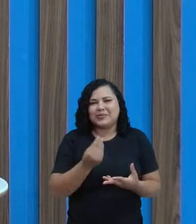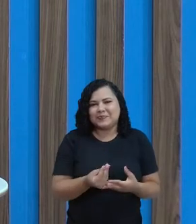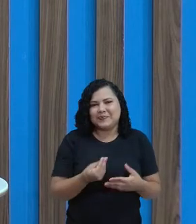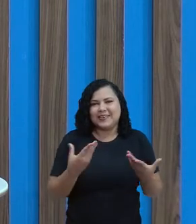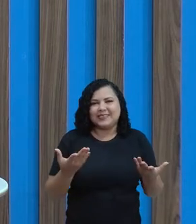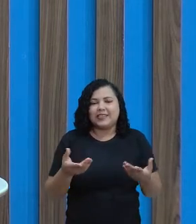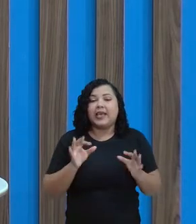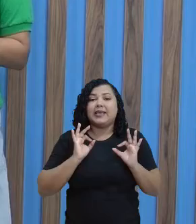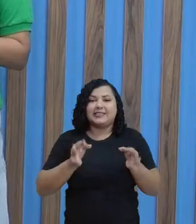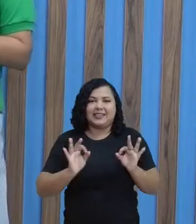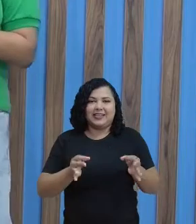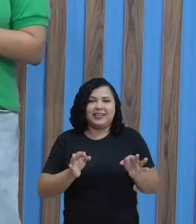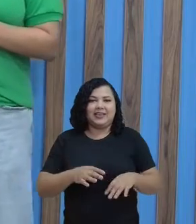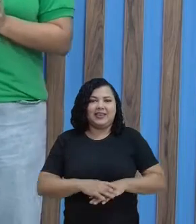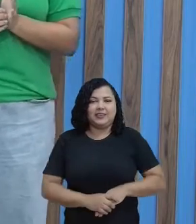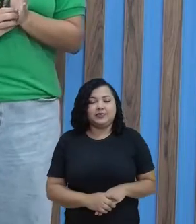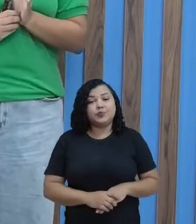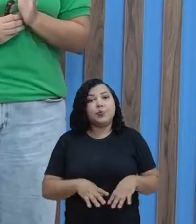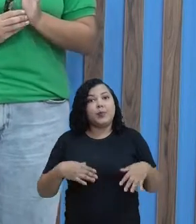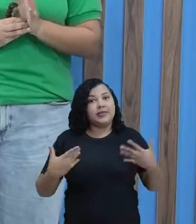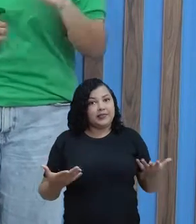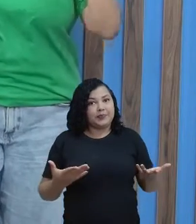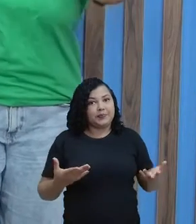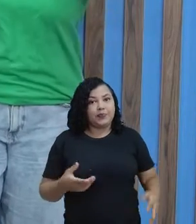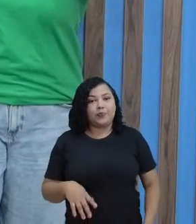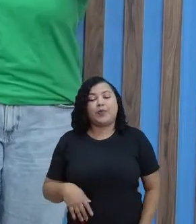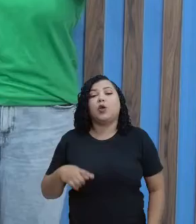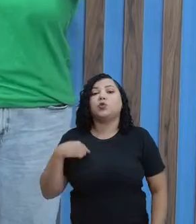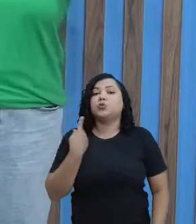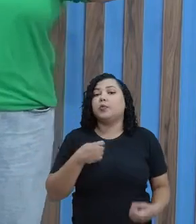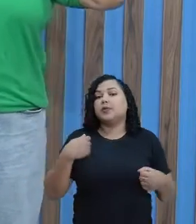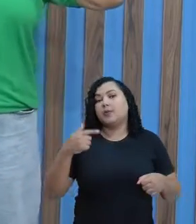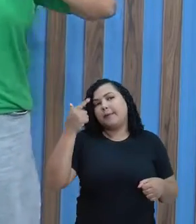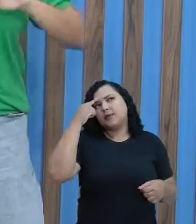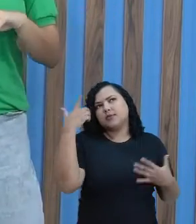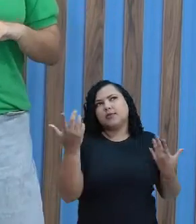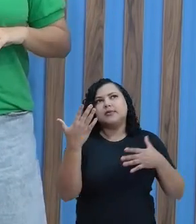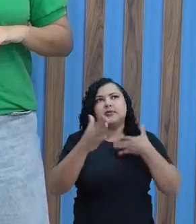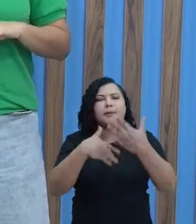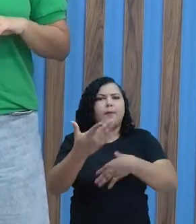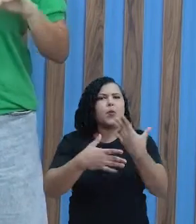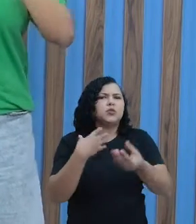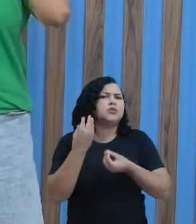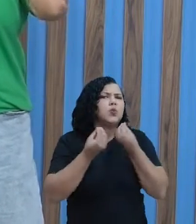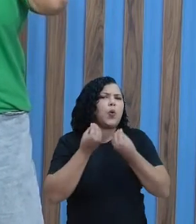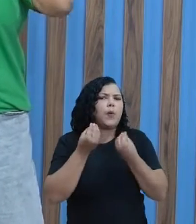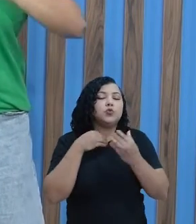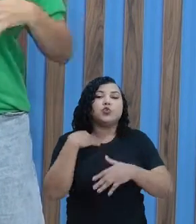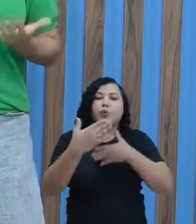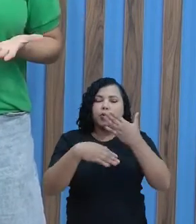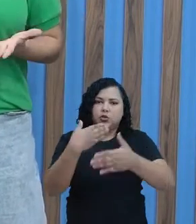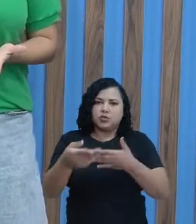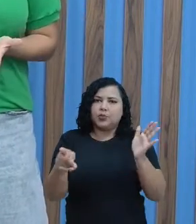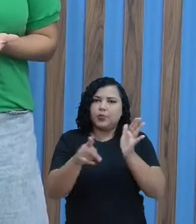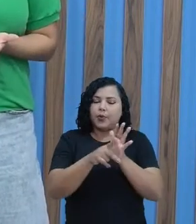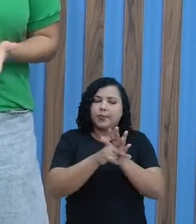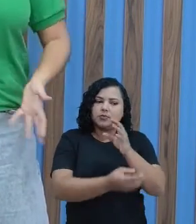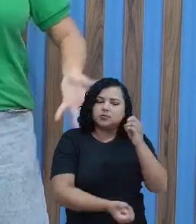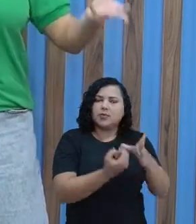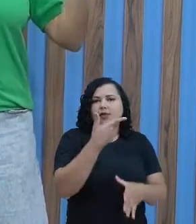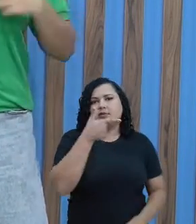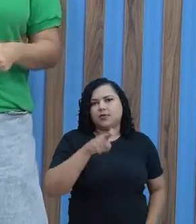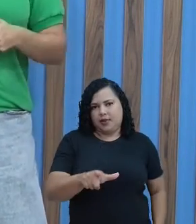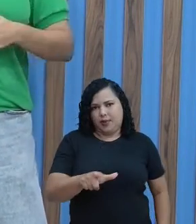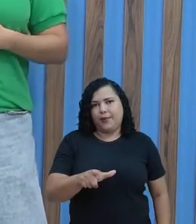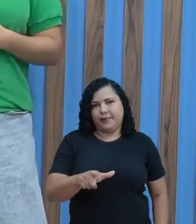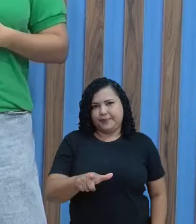considerações. Exatamente. Mas é isso, gente. A gente precisa pensar nesses processos como processos de formação da língua também e